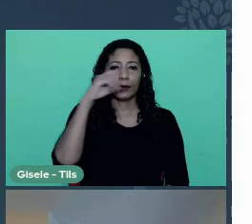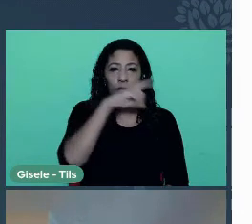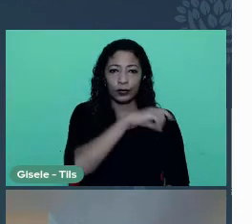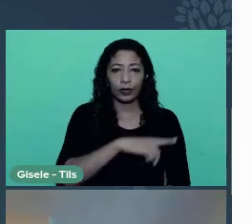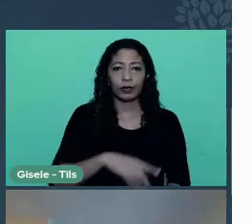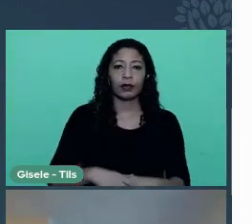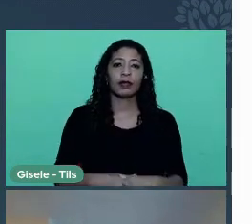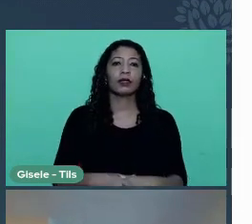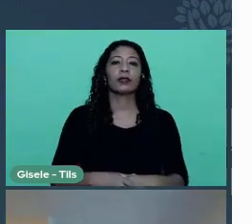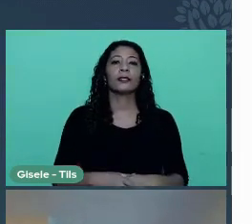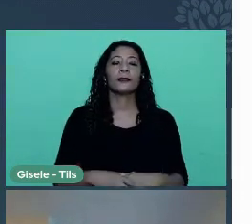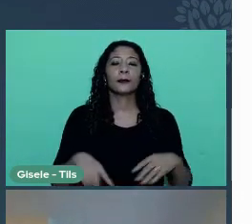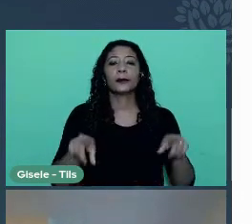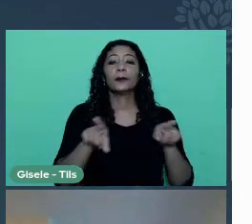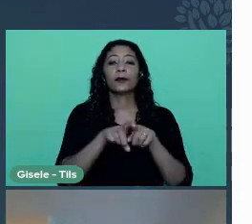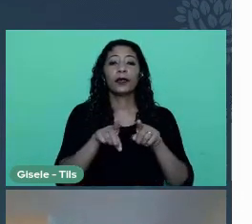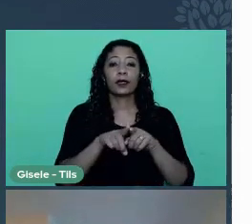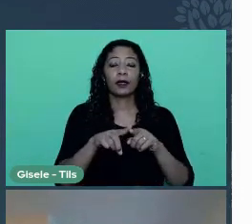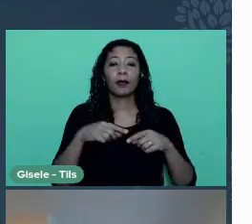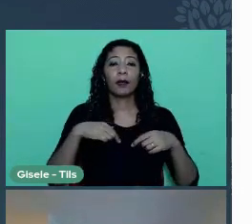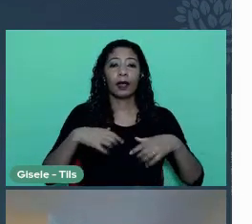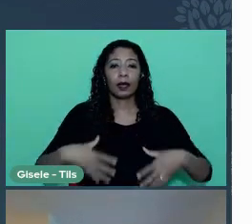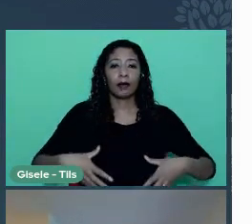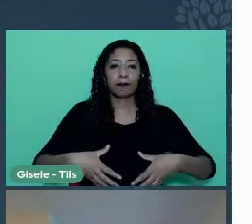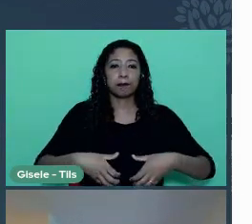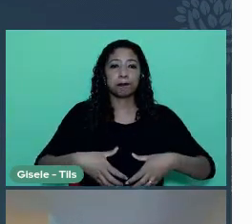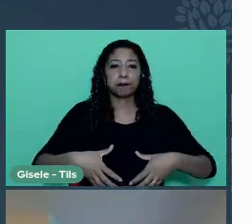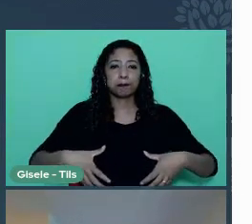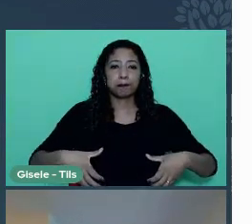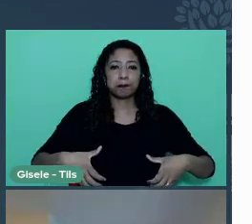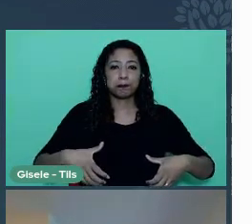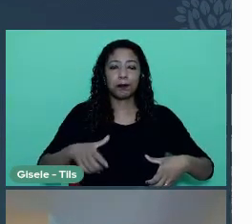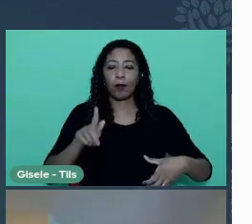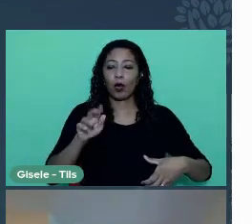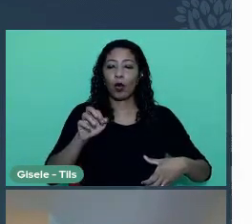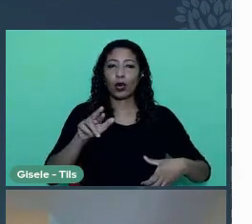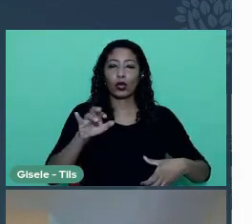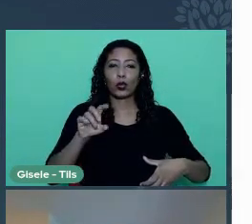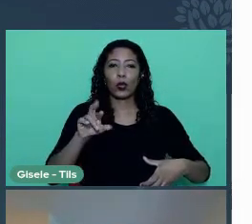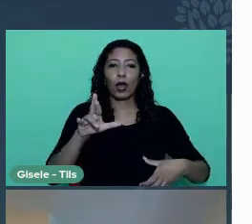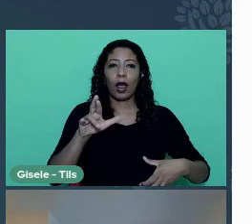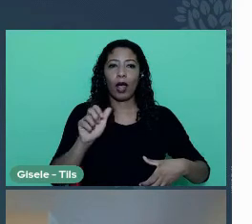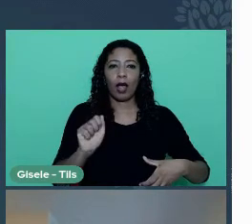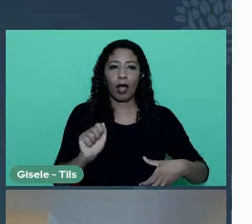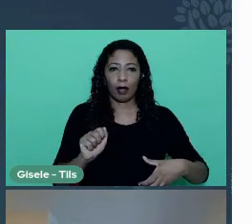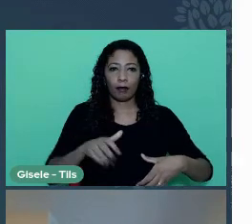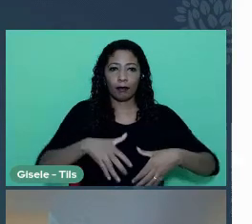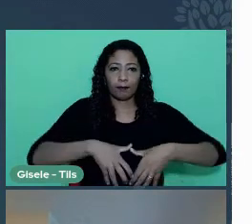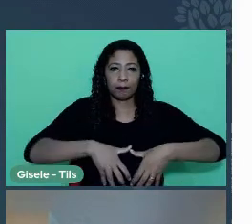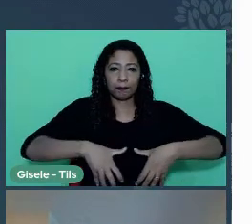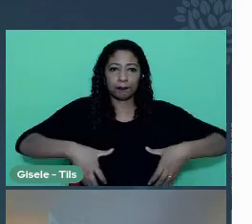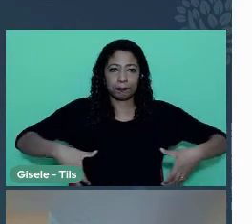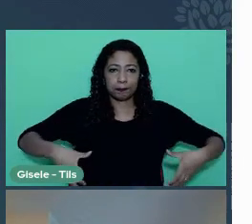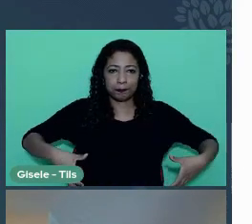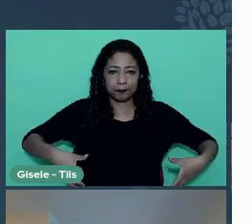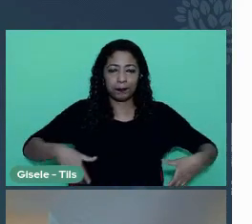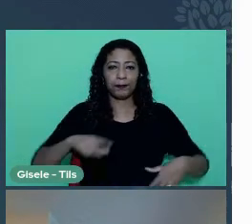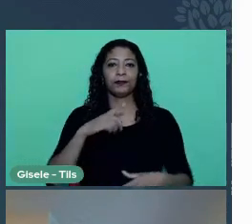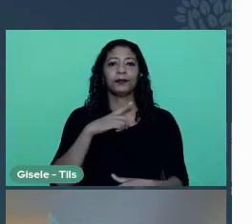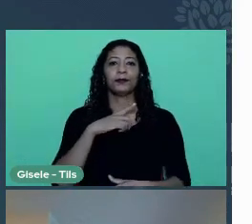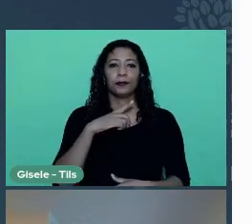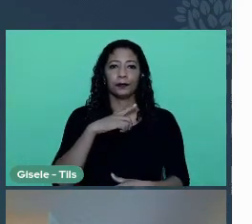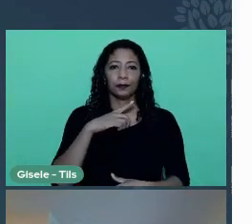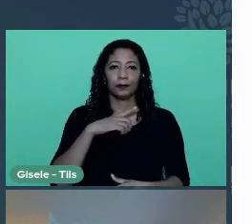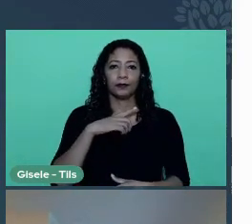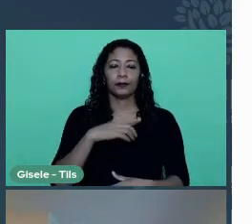Fernanda, e elas têm uma maior quantidade de gordura no abdômen, né? E tudo isso, né, a pessoa que tem